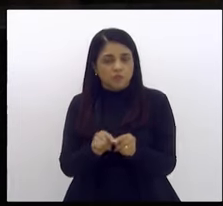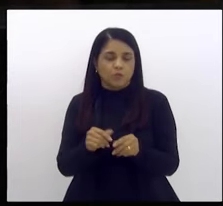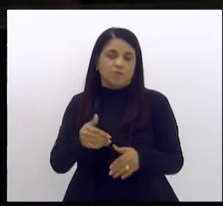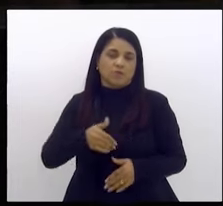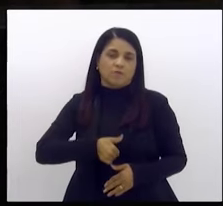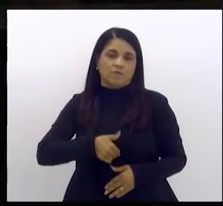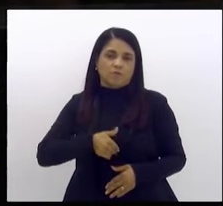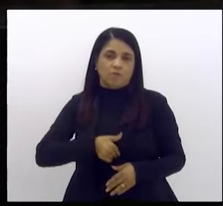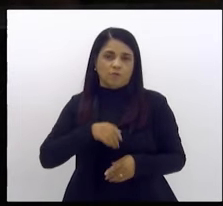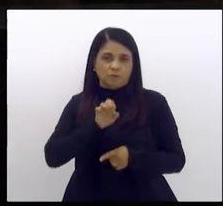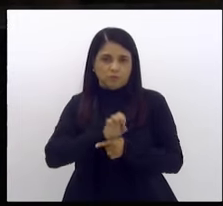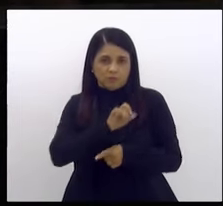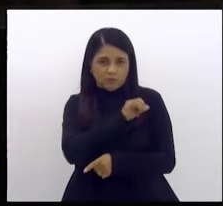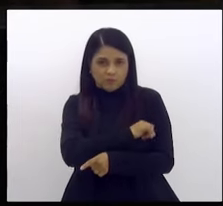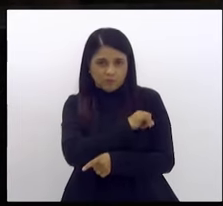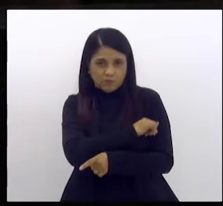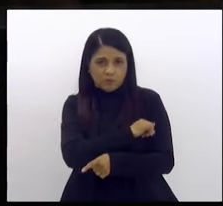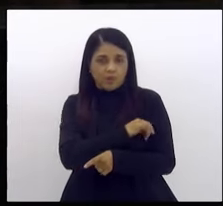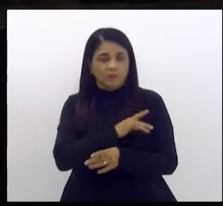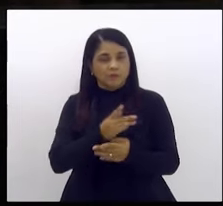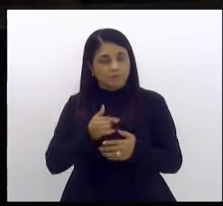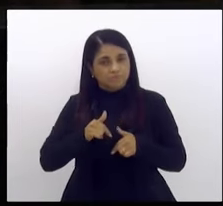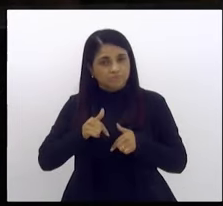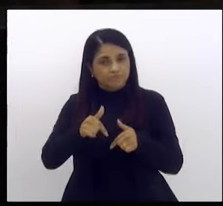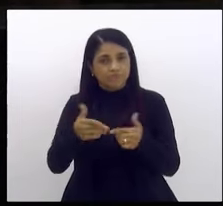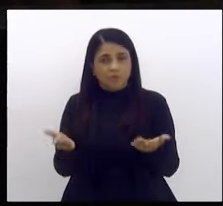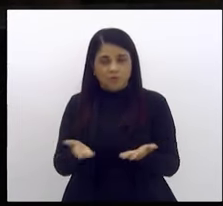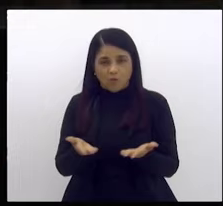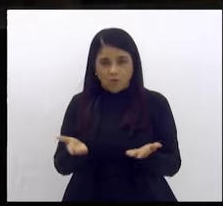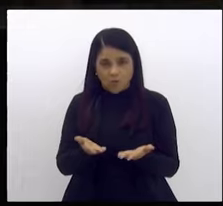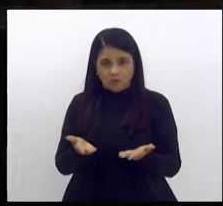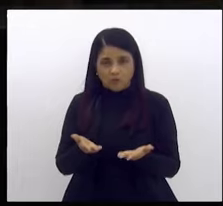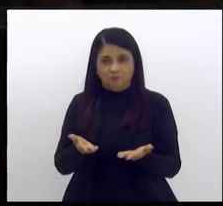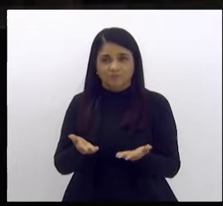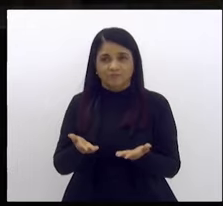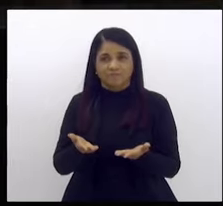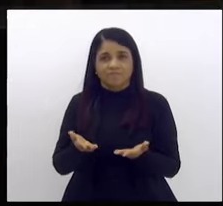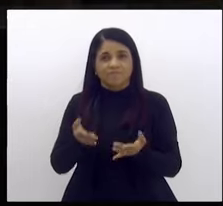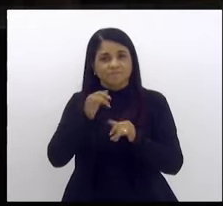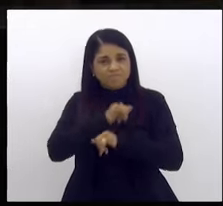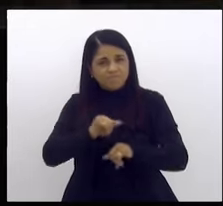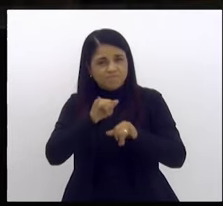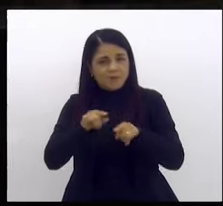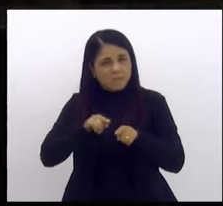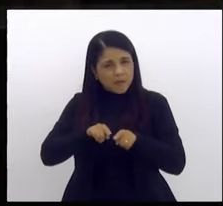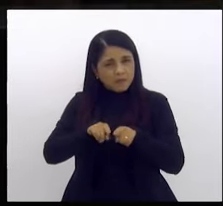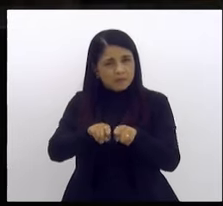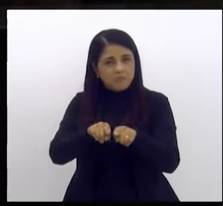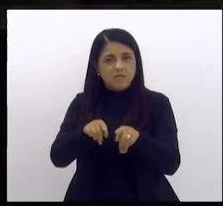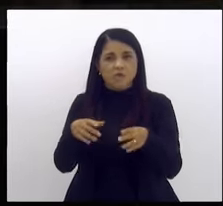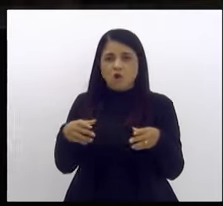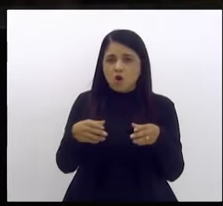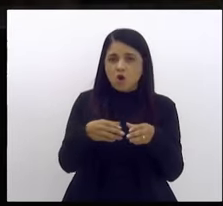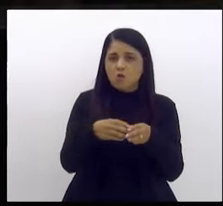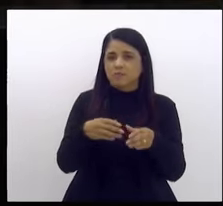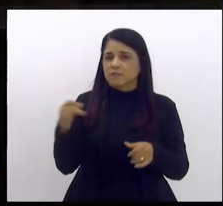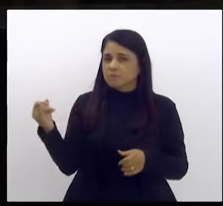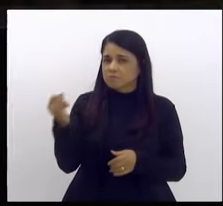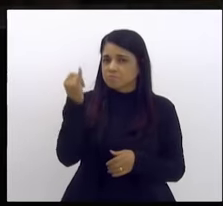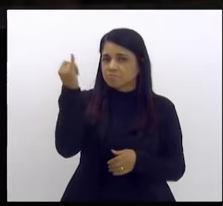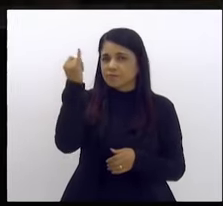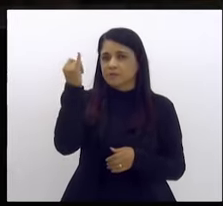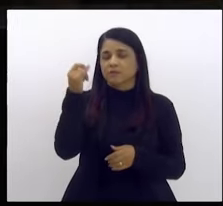Então, a frente foi lançada no dia de hoje e a gente espera, com parceria aí, com comissões importantes, como